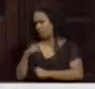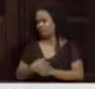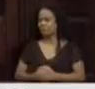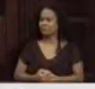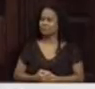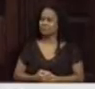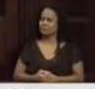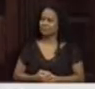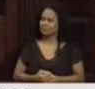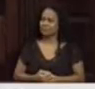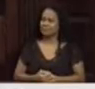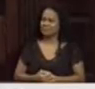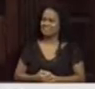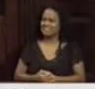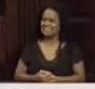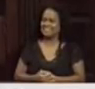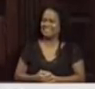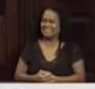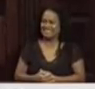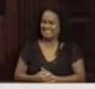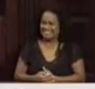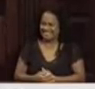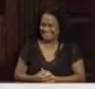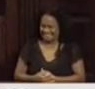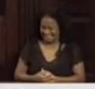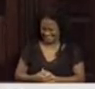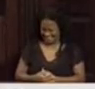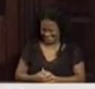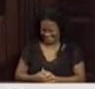Podia ver uma água para mim, por favor?